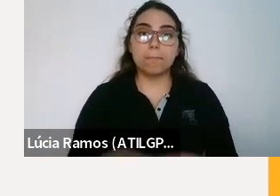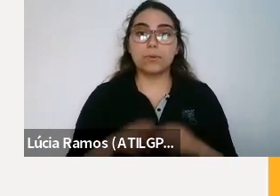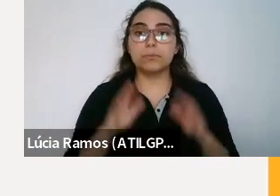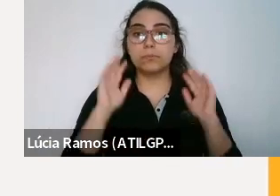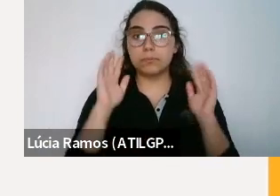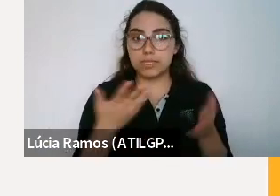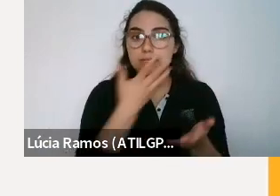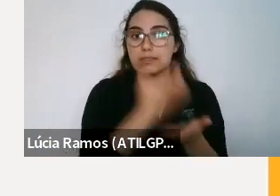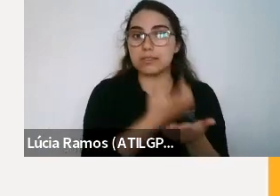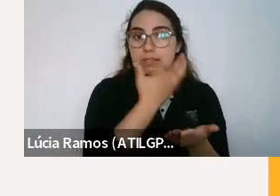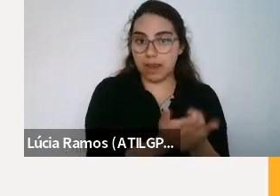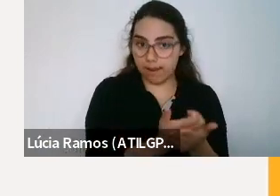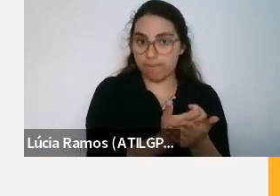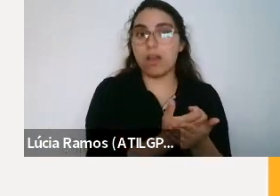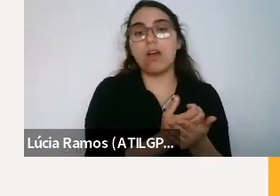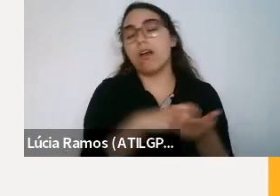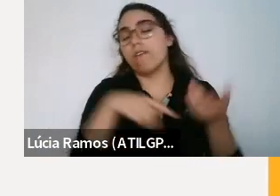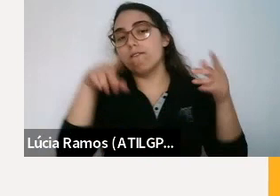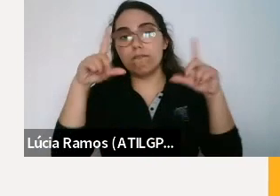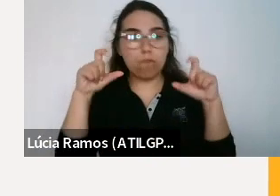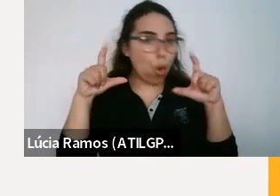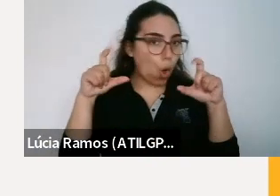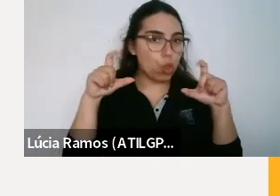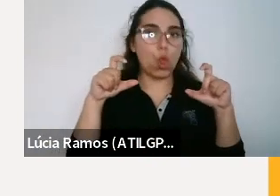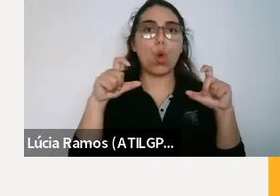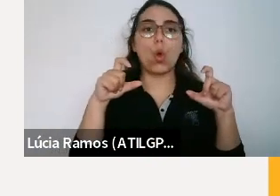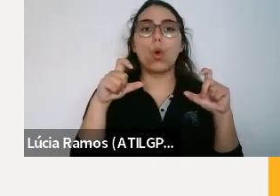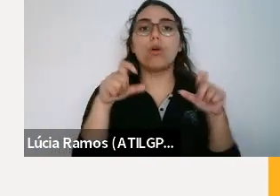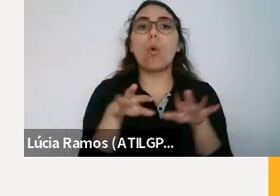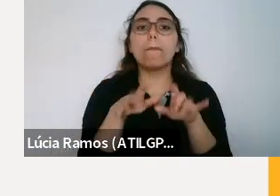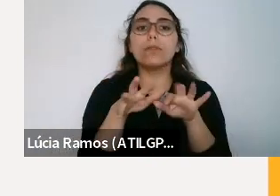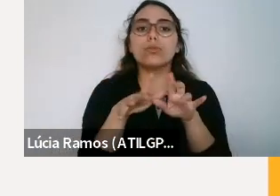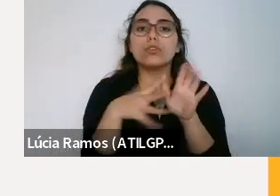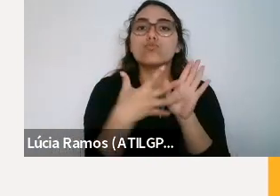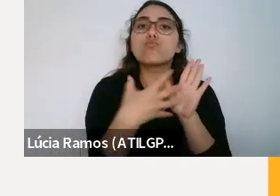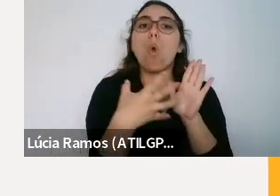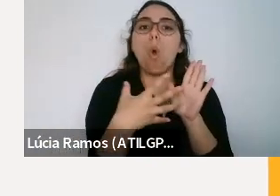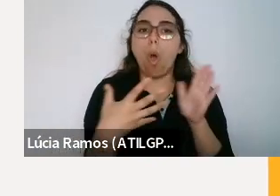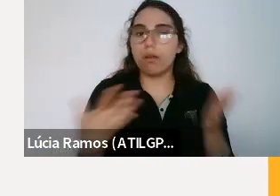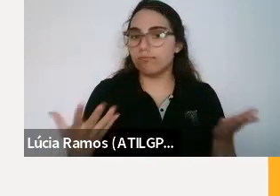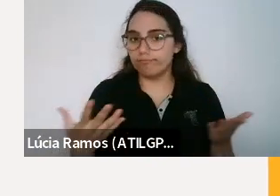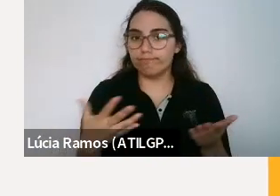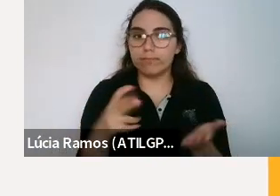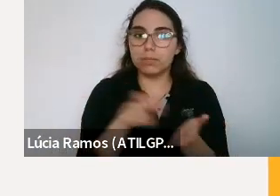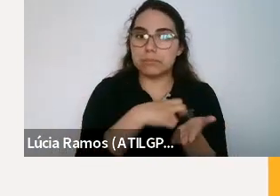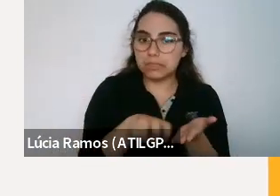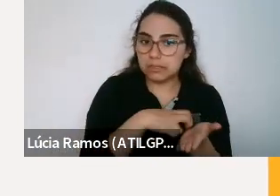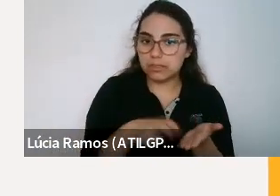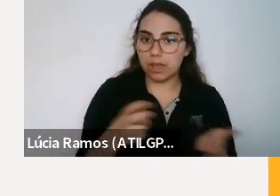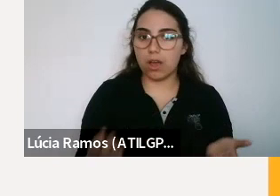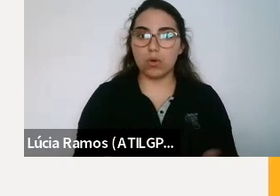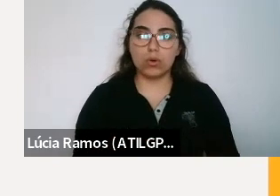PDF, uma captura de ecrã, uma fotografia, uma impressão de uma página, e, se necessário, não é?